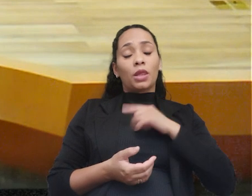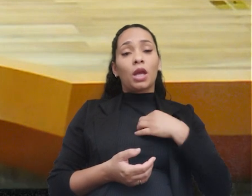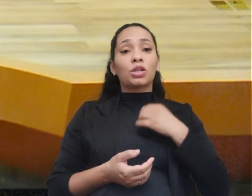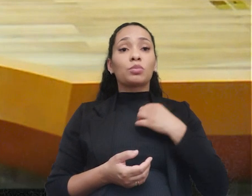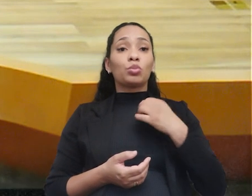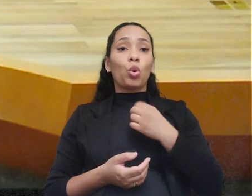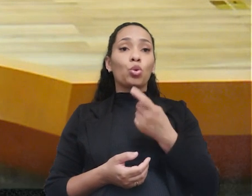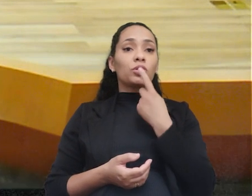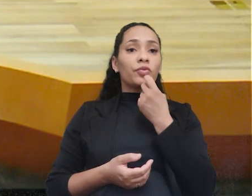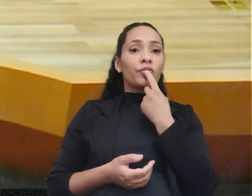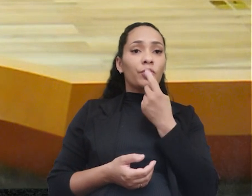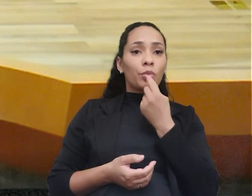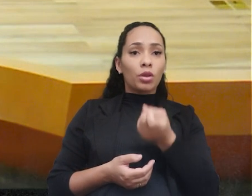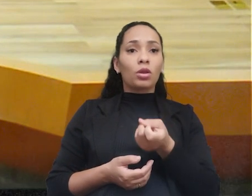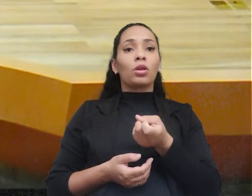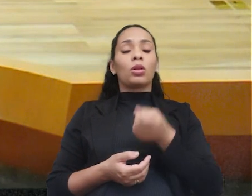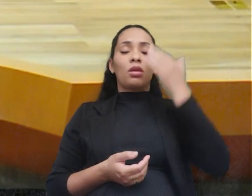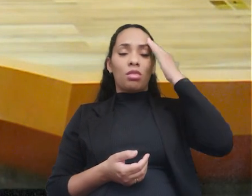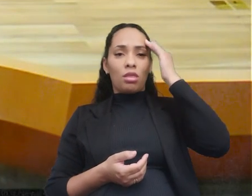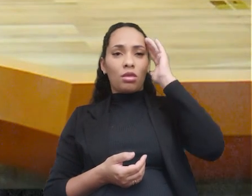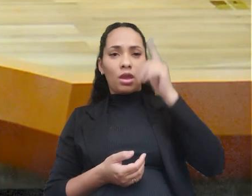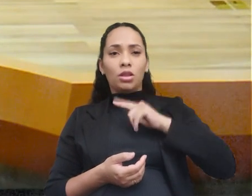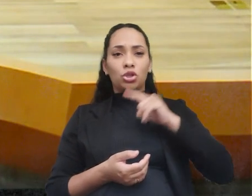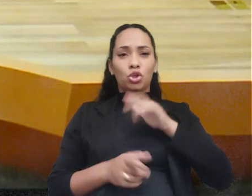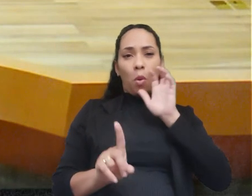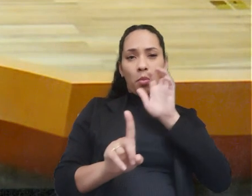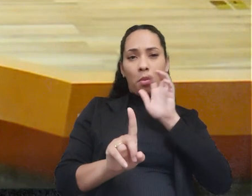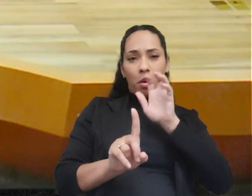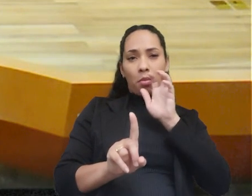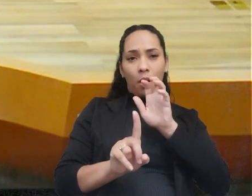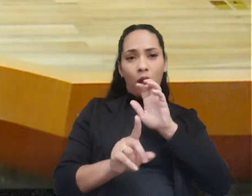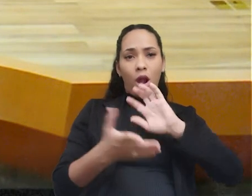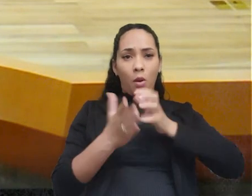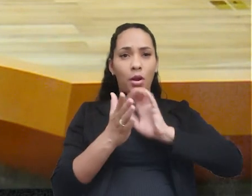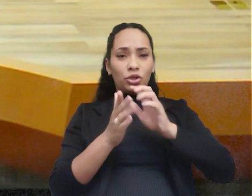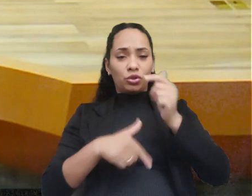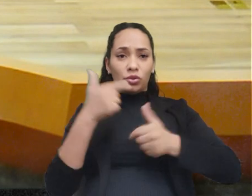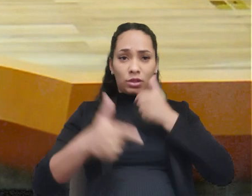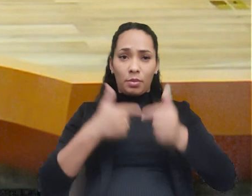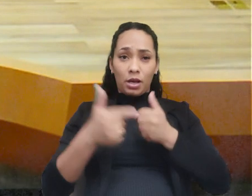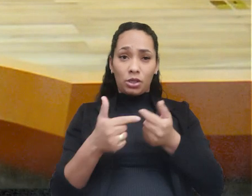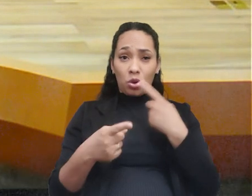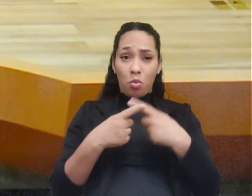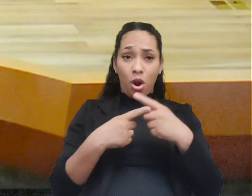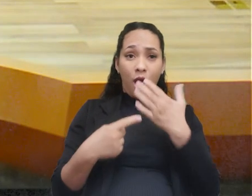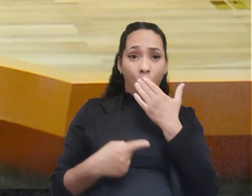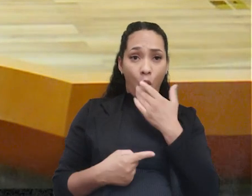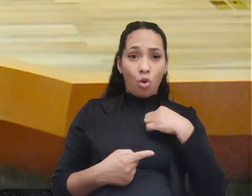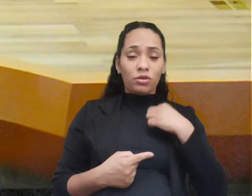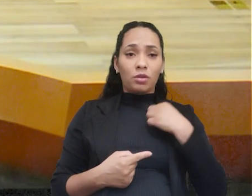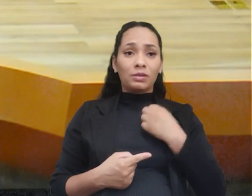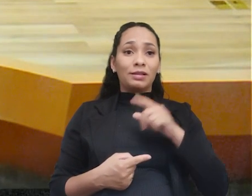eram vermelhas, por entender que havia uma alusão ao Partido dos Trabalhadores pela cor da camiseta e que